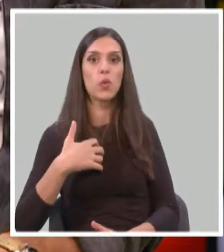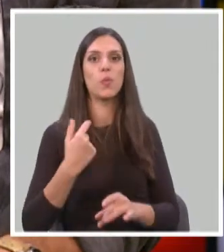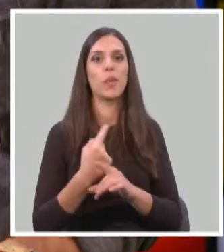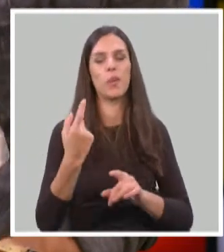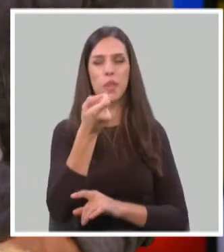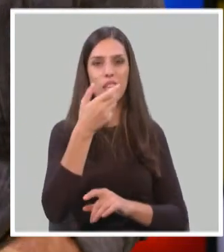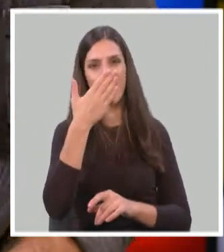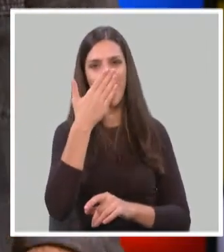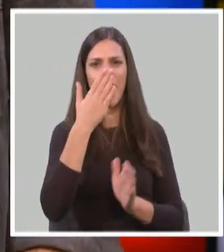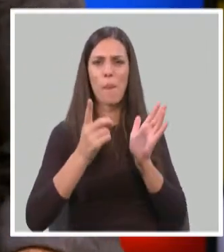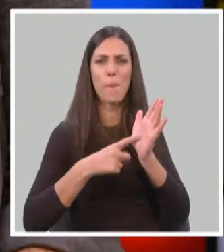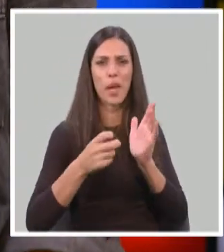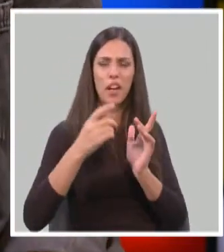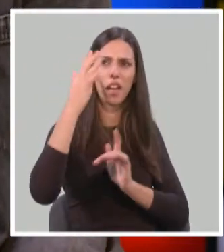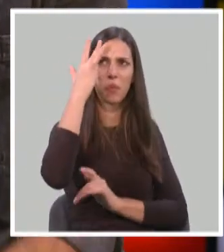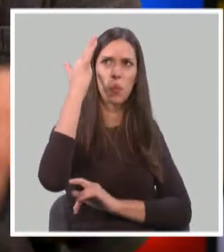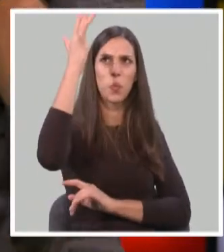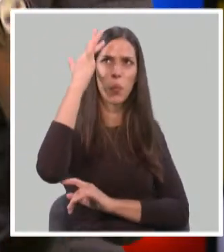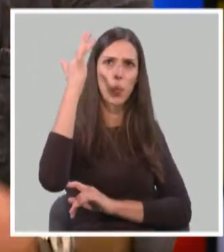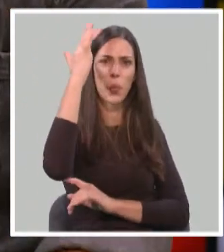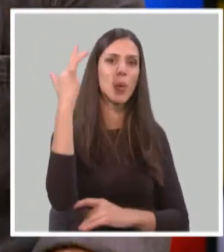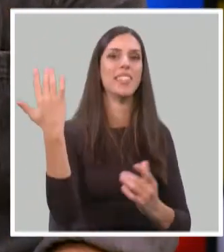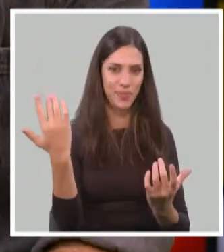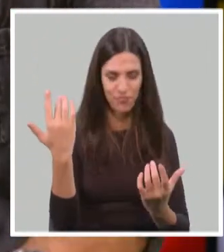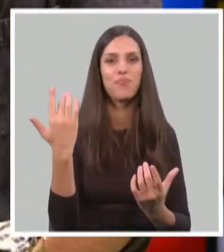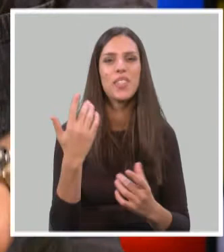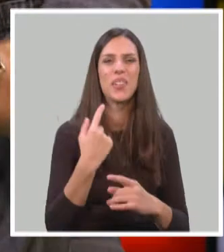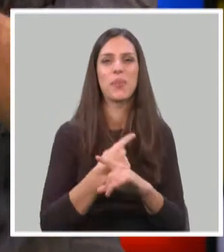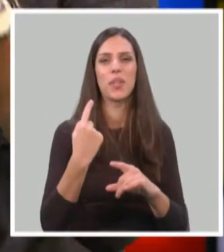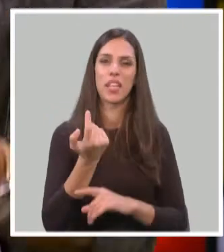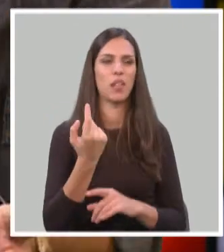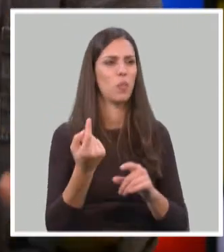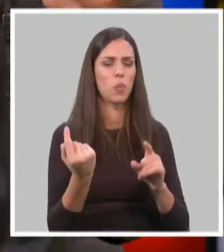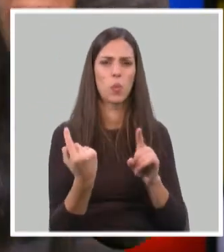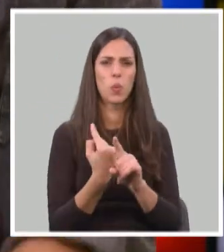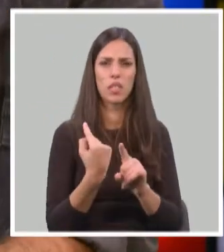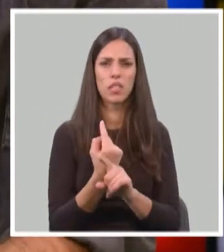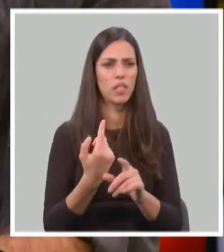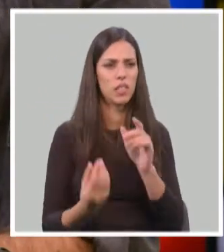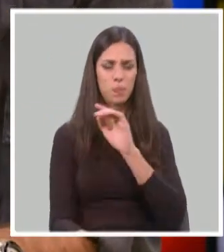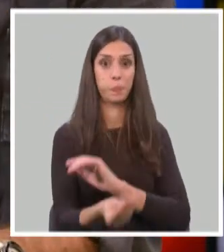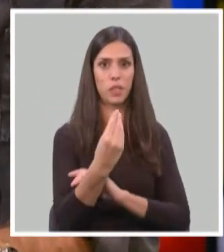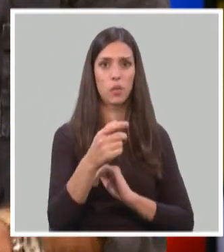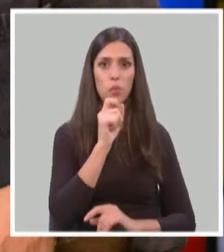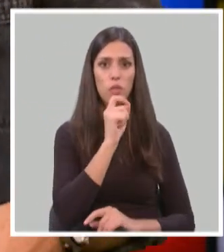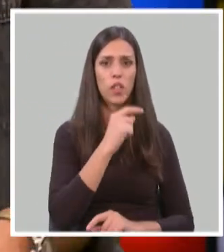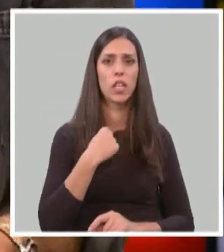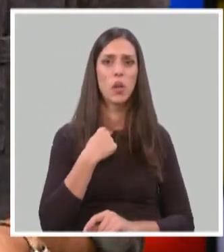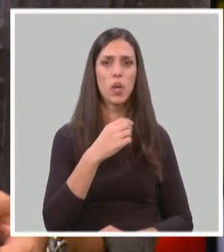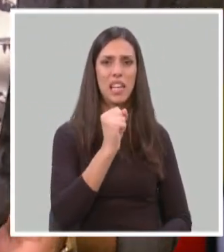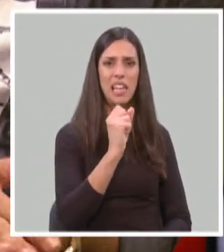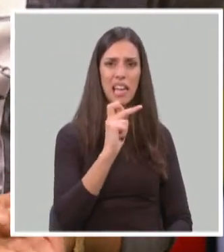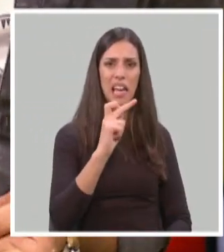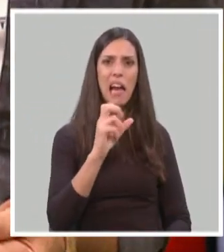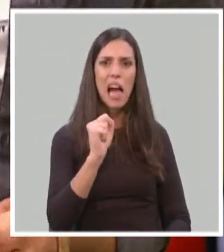que foi assim uma espécie de American Dream que me aconteceu, porque é uma coisa surreal. Eu podia ser gago,